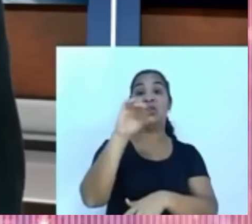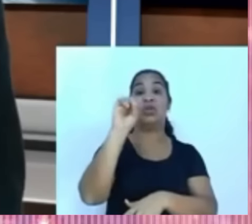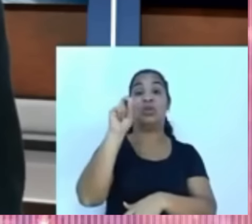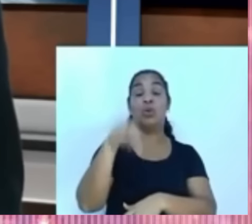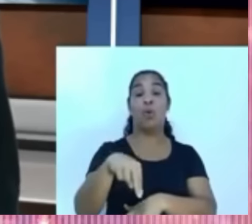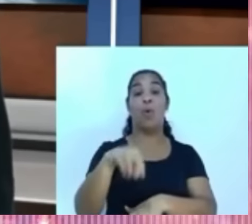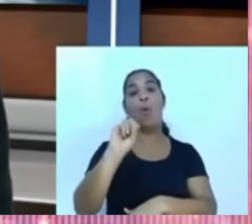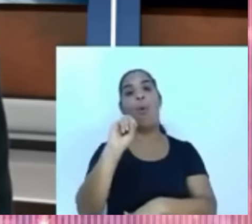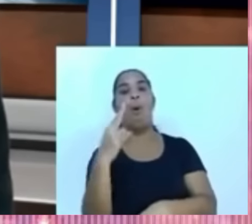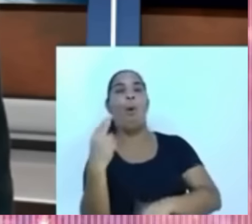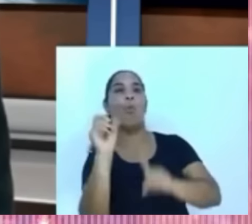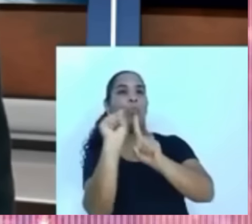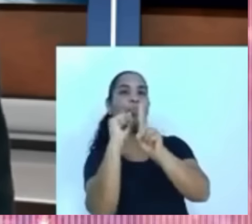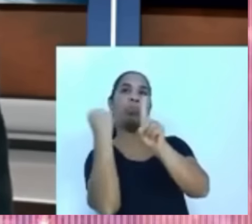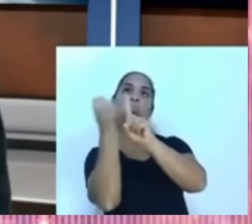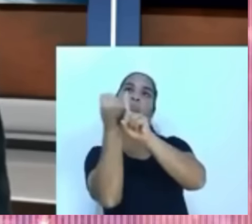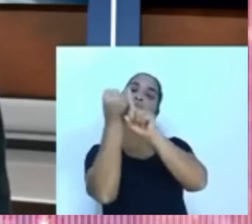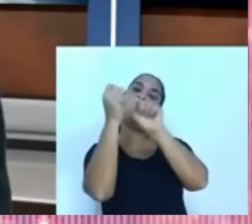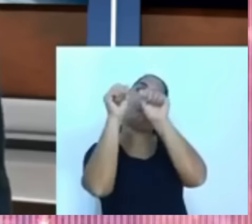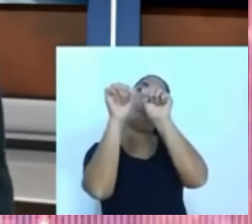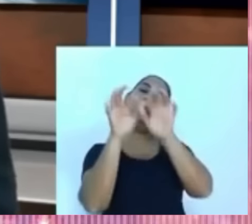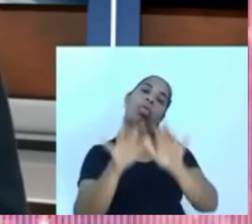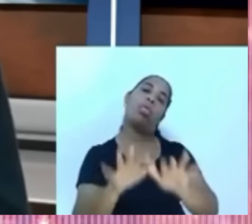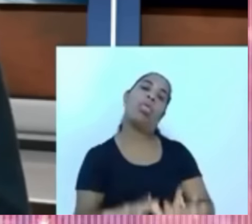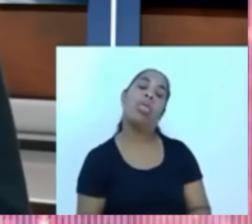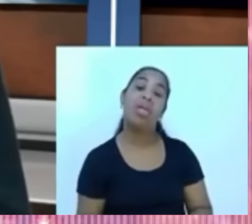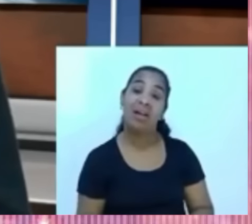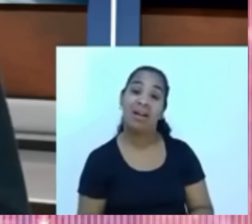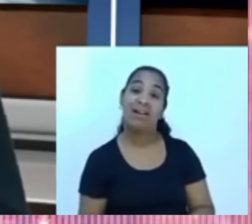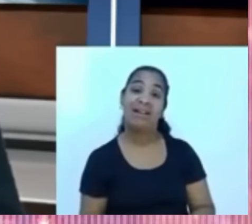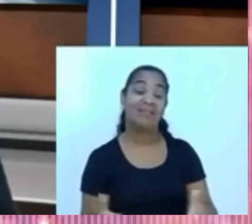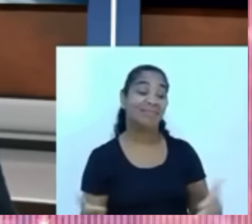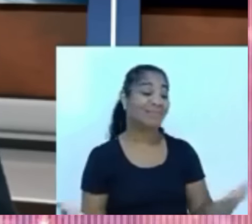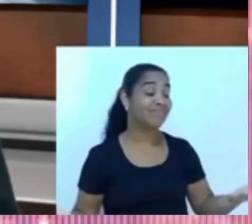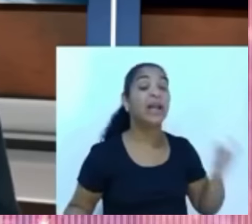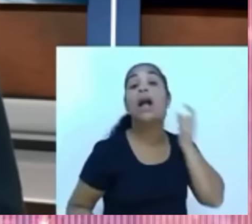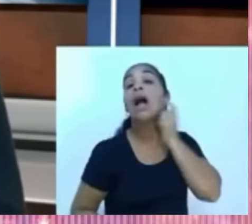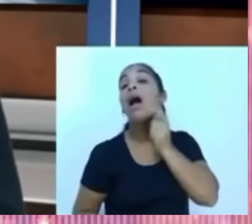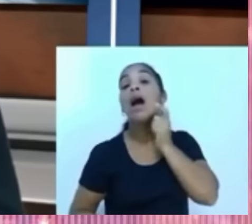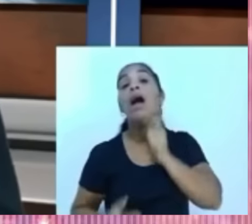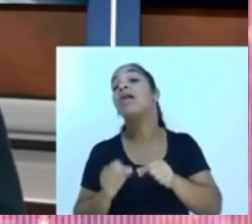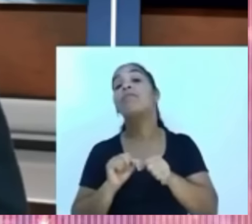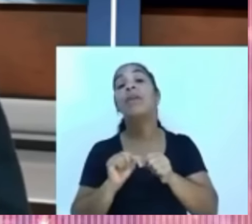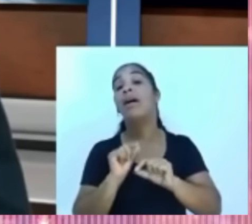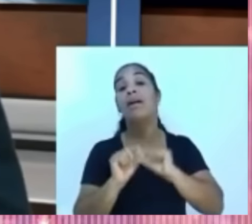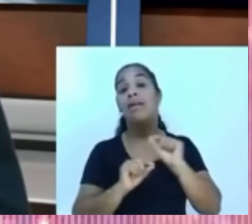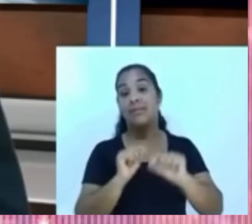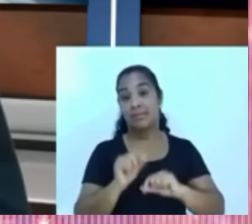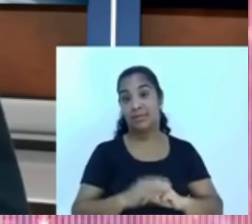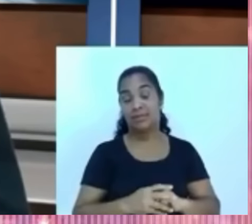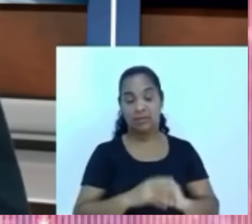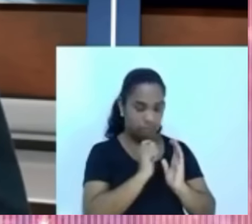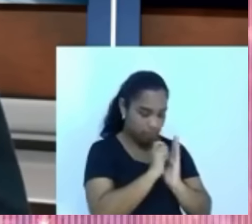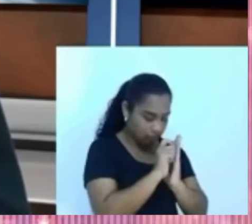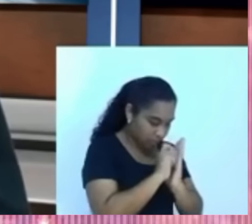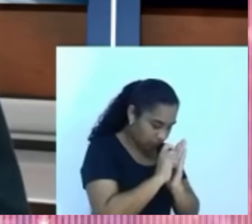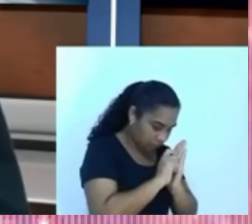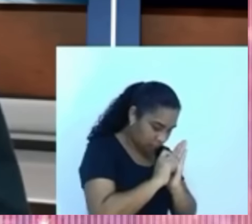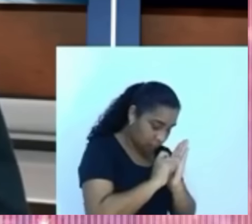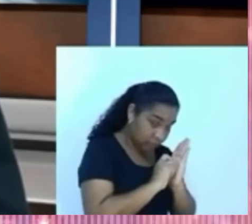como em Paris a viúva furl que faz Kardec discreta e ocultamente